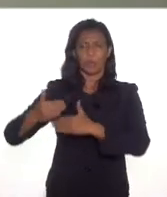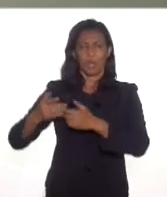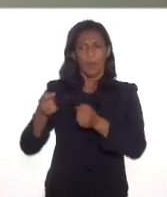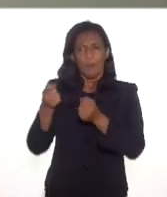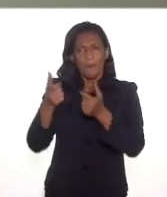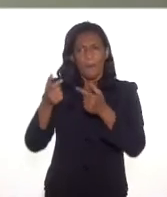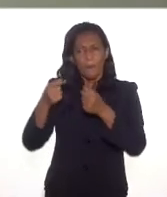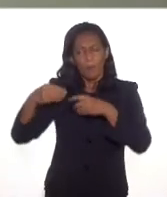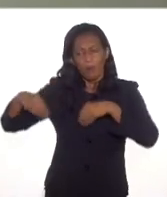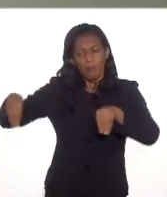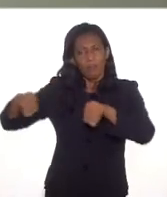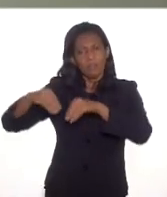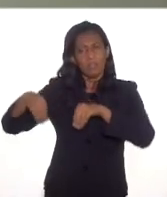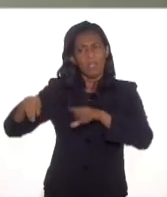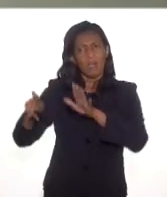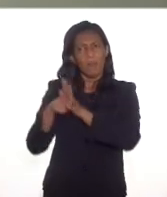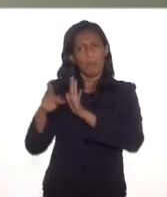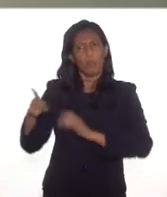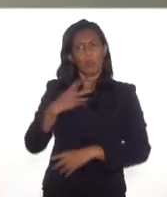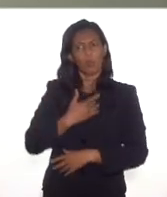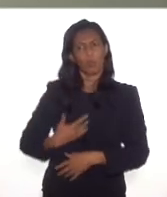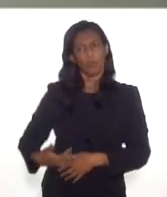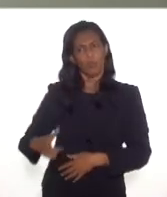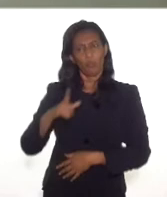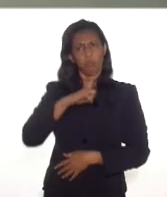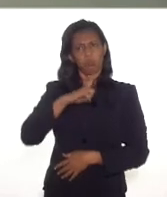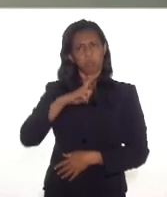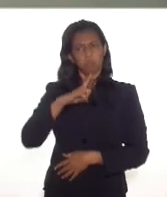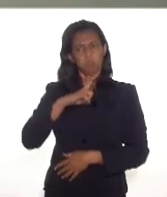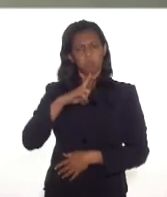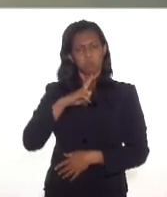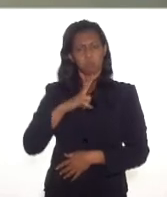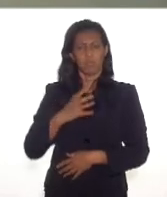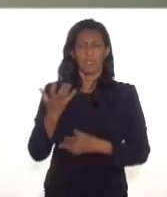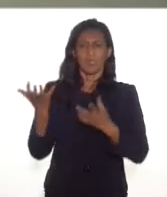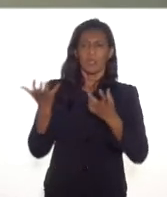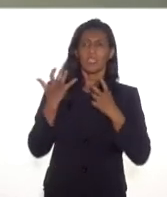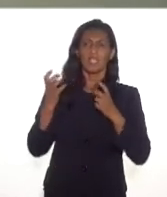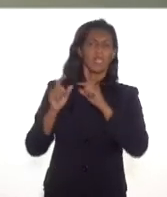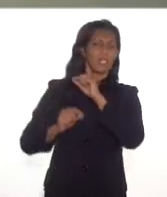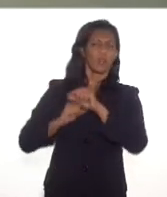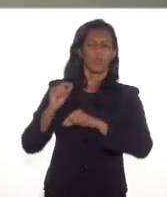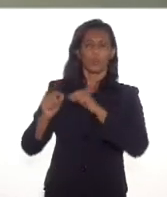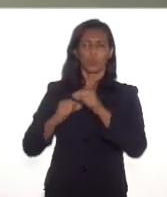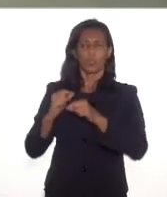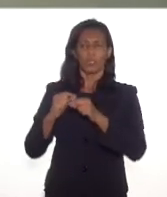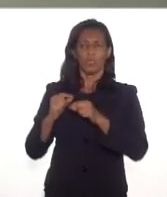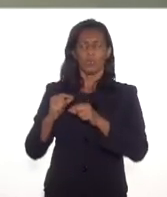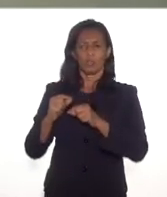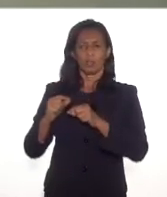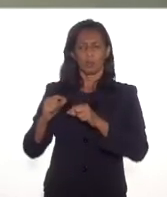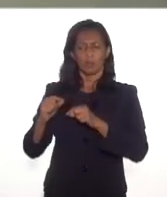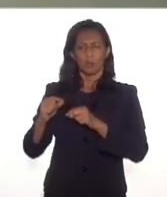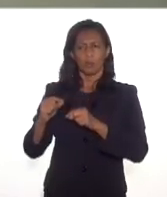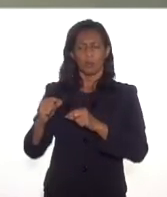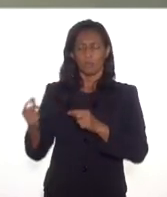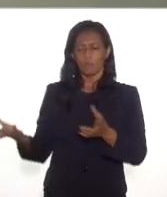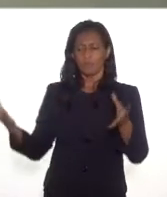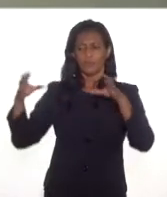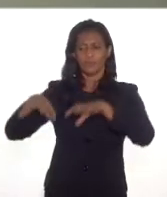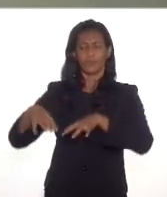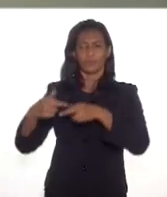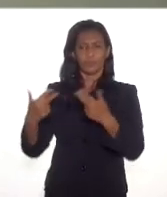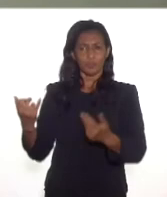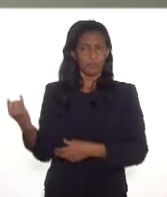poucas terras públicas que existem, abrigando equipamentos importantíssimos para a cidade.